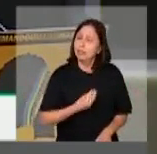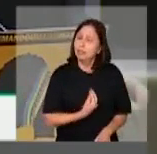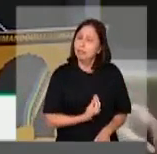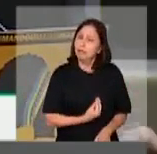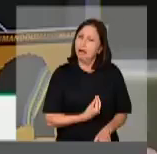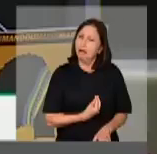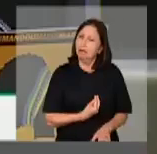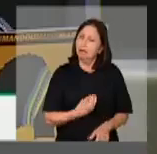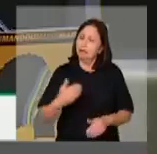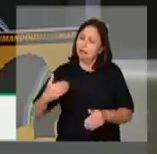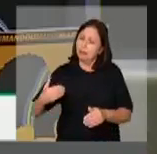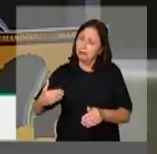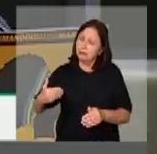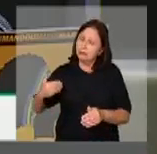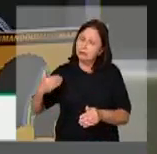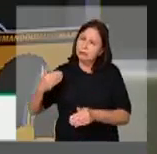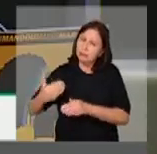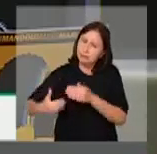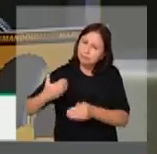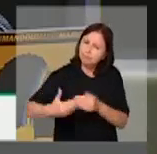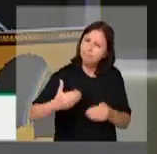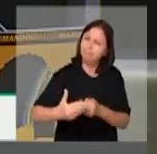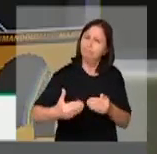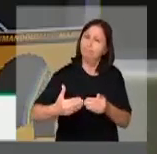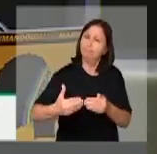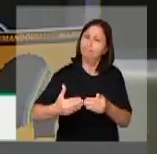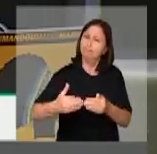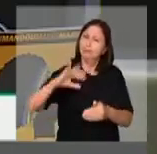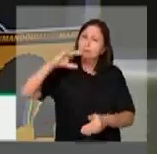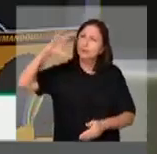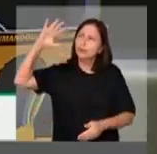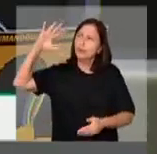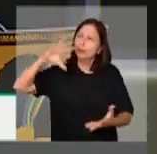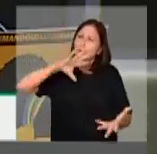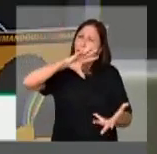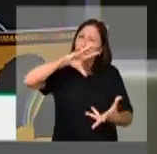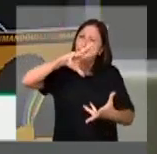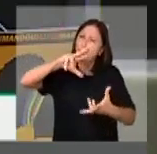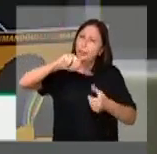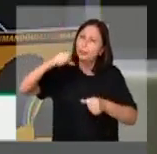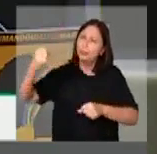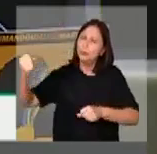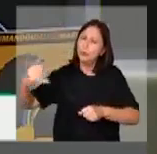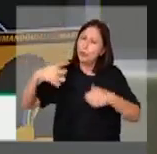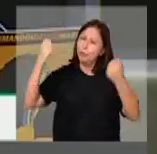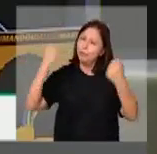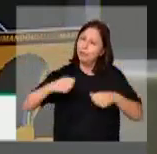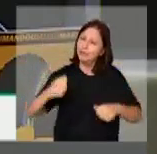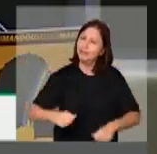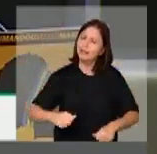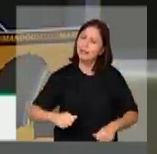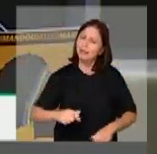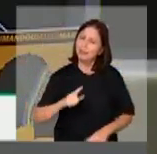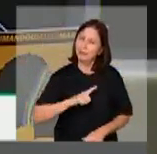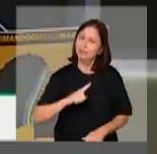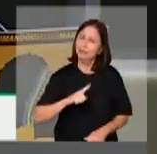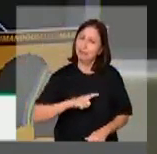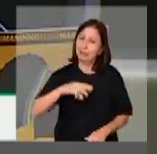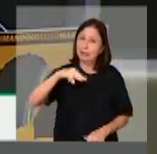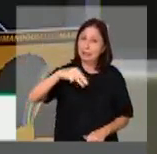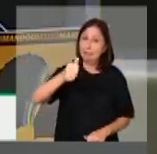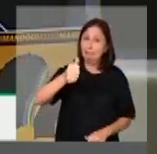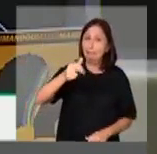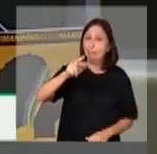vida dedicada à construção do mundo novo, o mundo possível. Diria